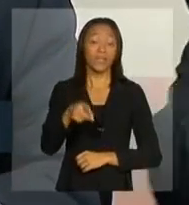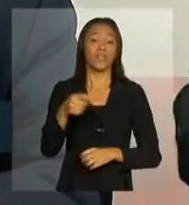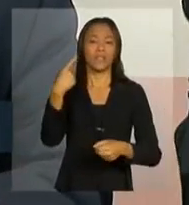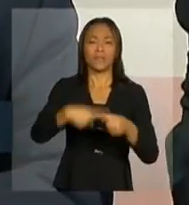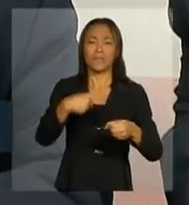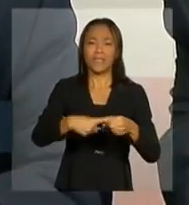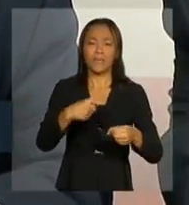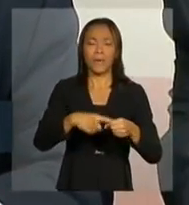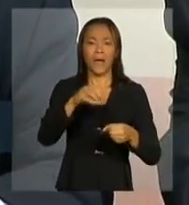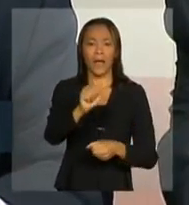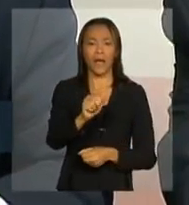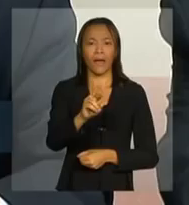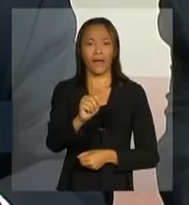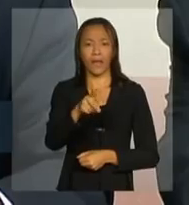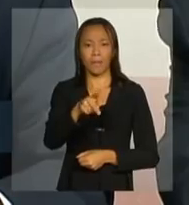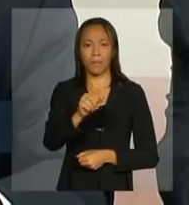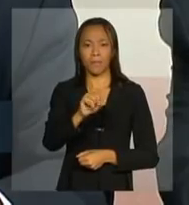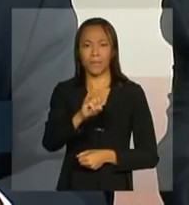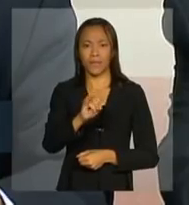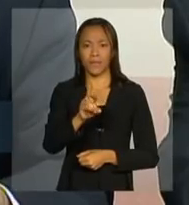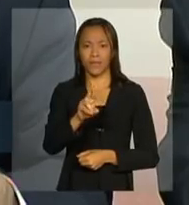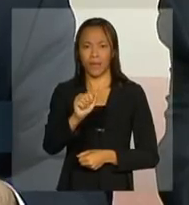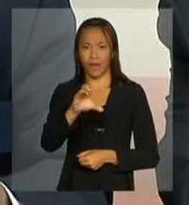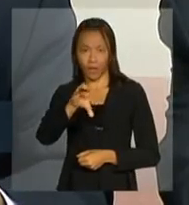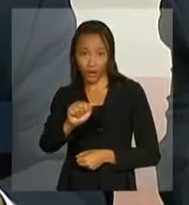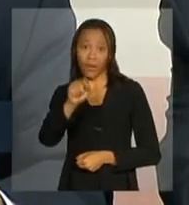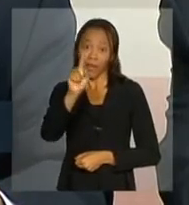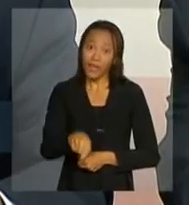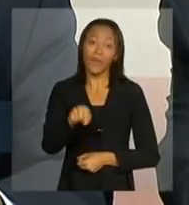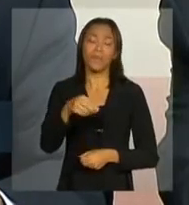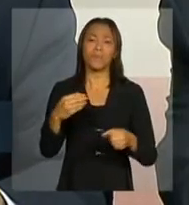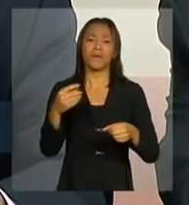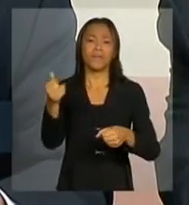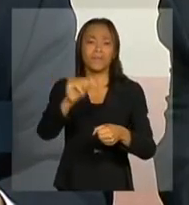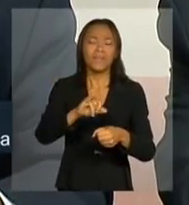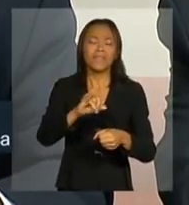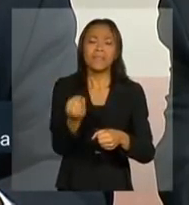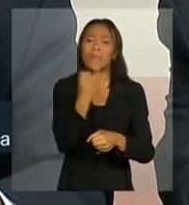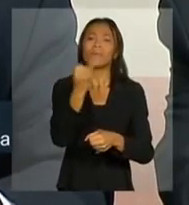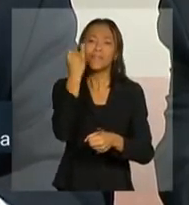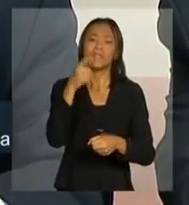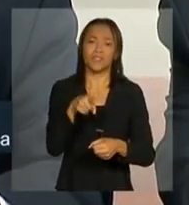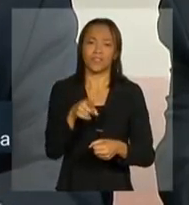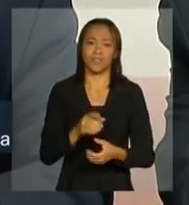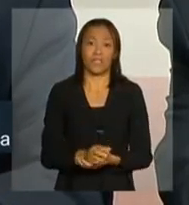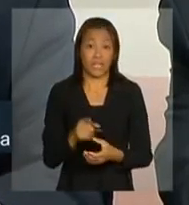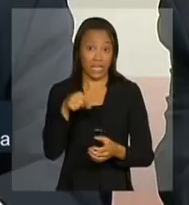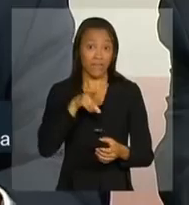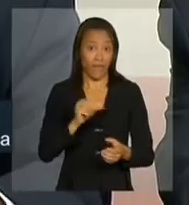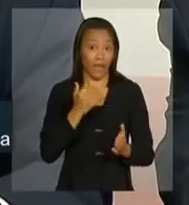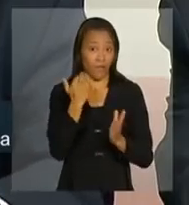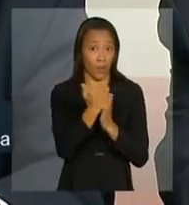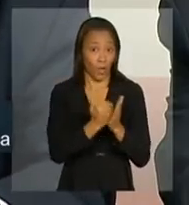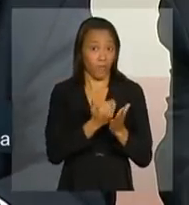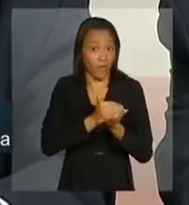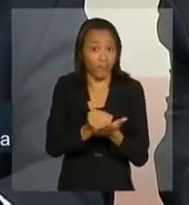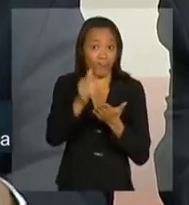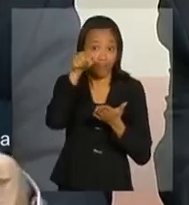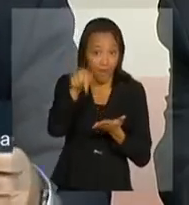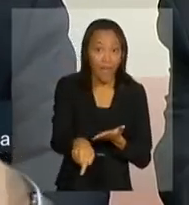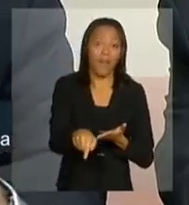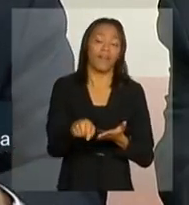é uma das cidades mais importantes do estado e aonde teremos uma uma presença forte eh do programa. Enfim, a todos os